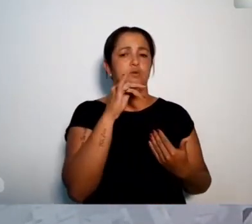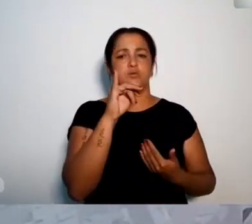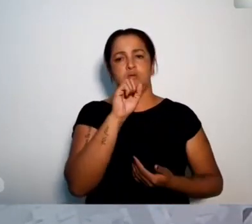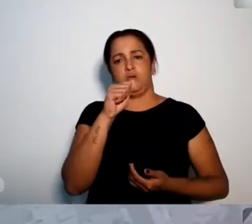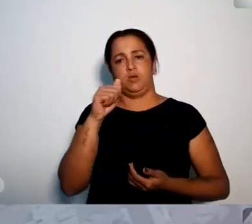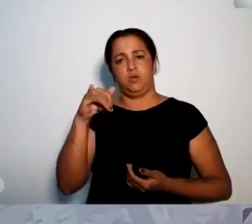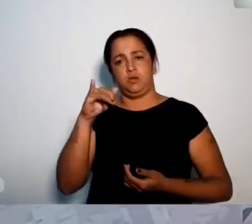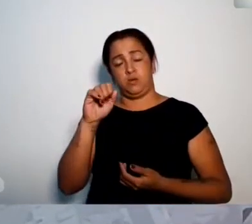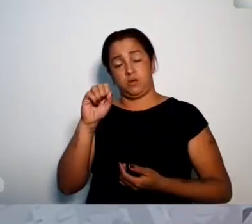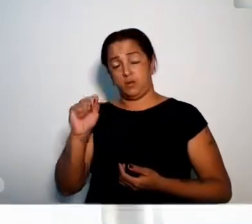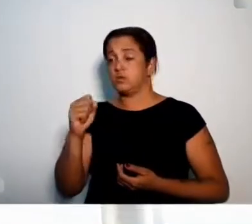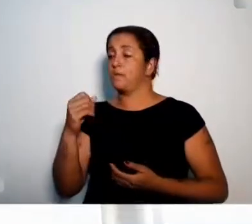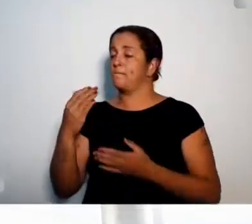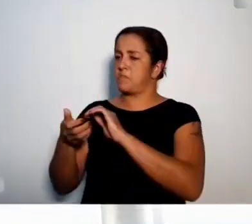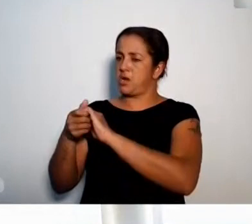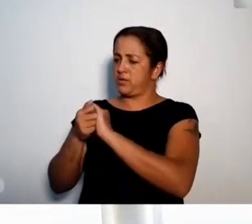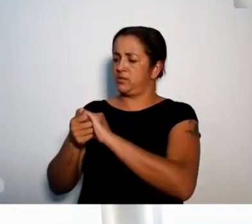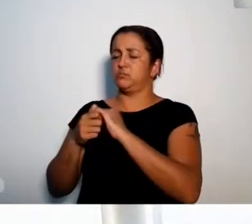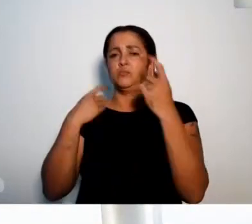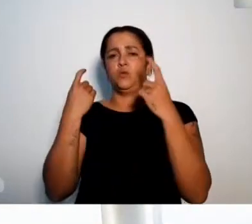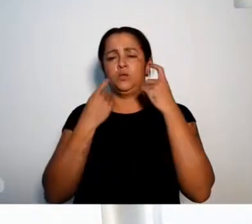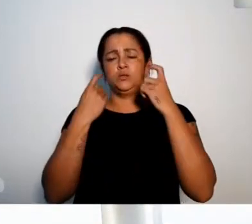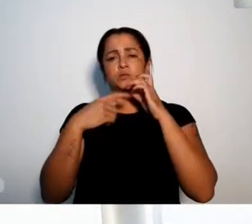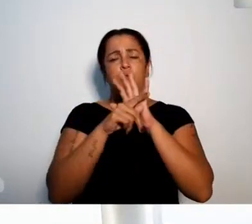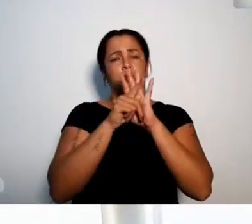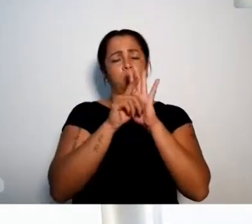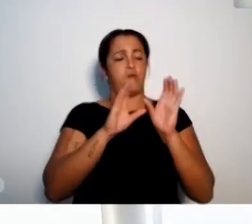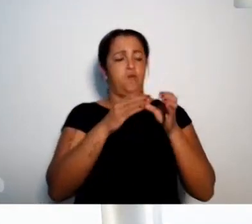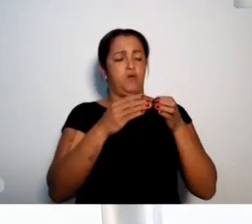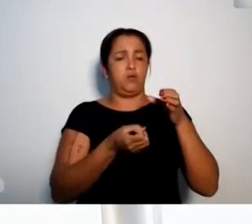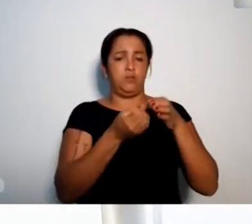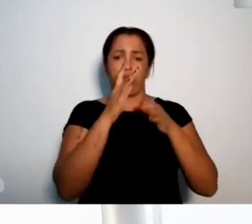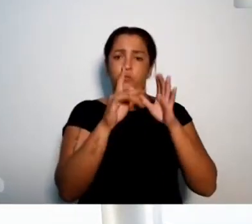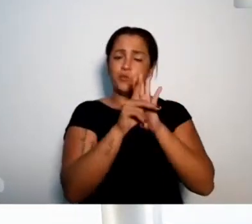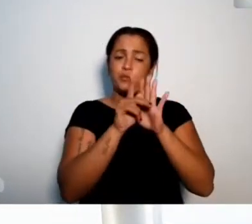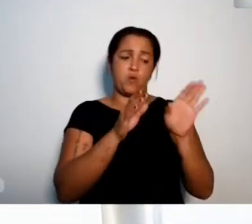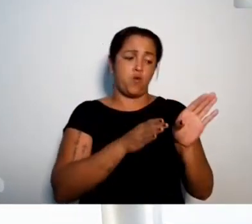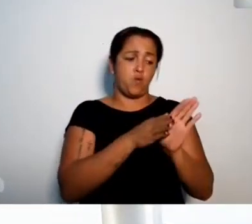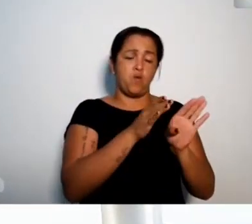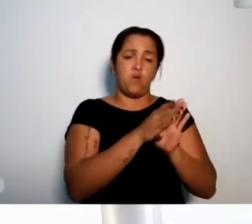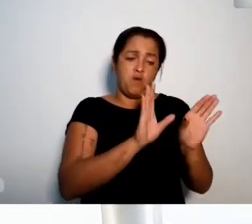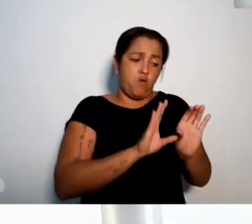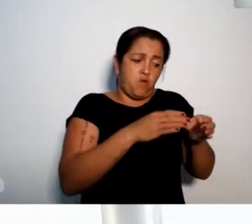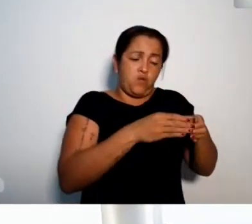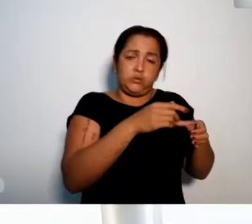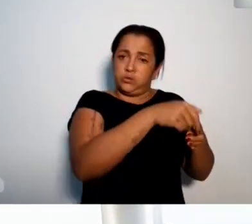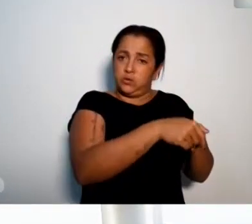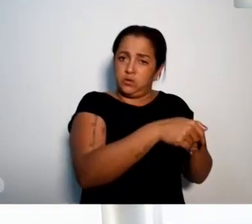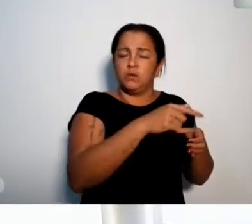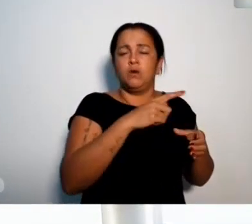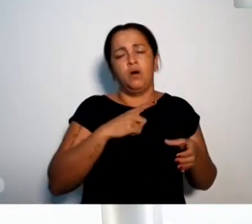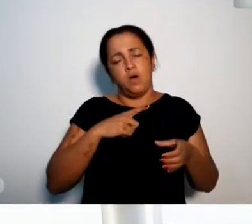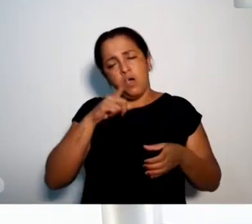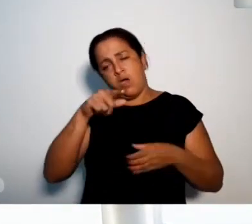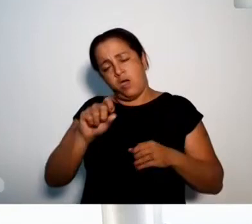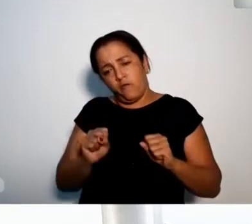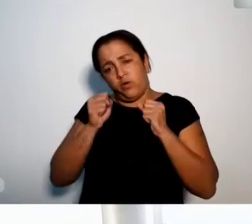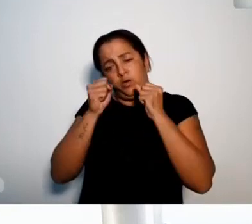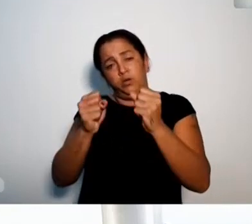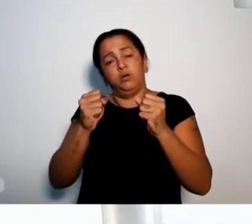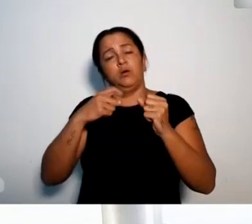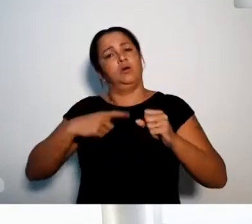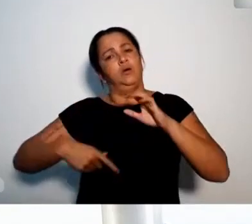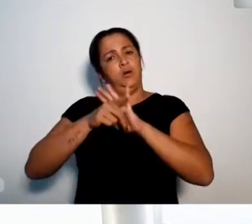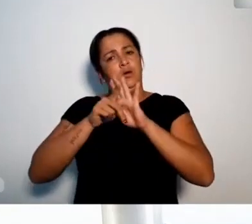preocupação nessa constituição de conselhos. Conselhos são realmente órgãos fortalecedores para todas as políticas